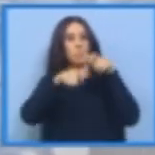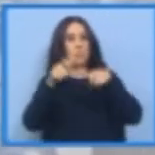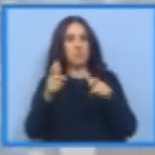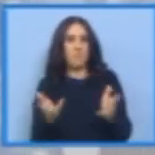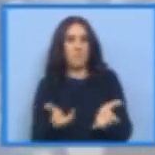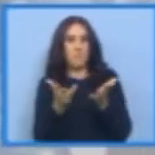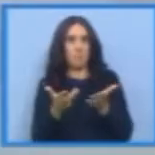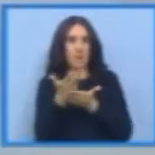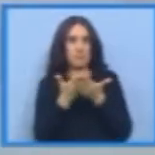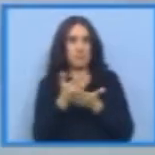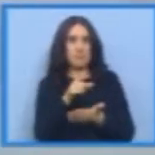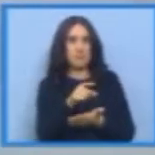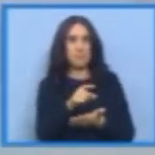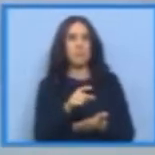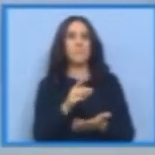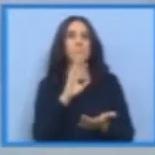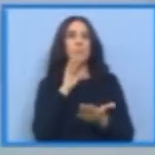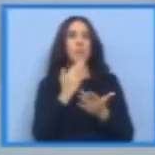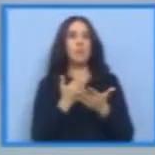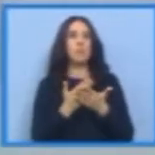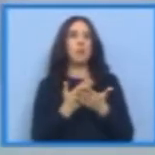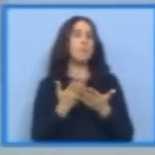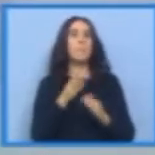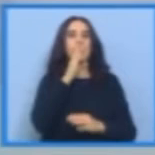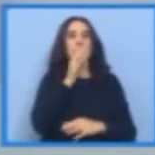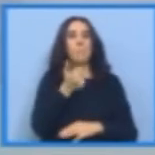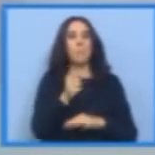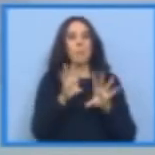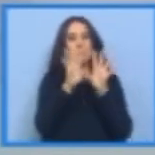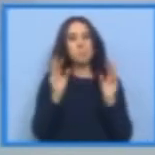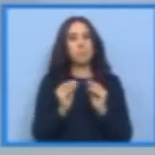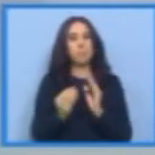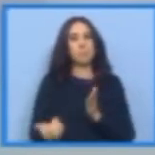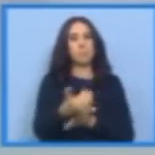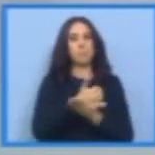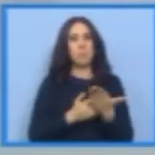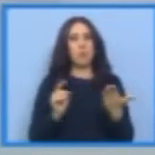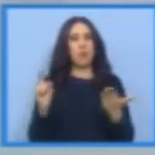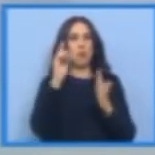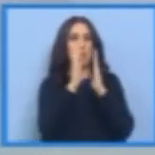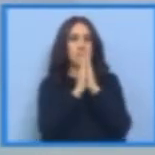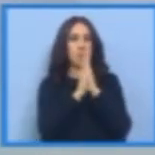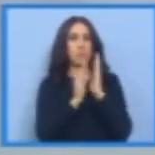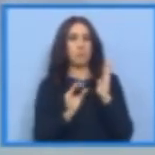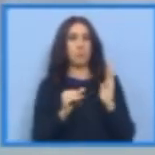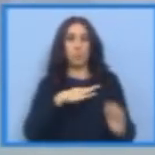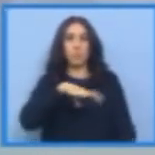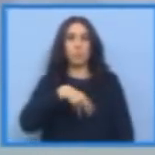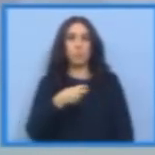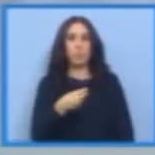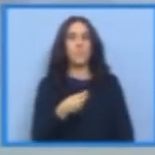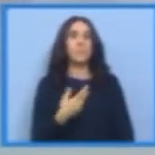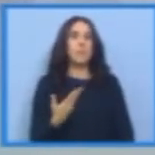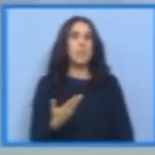sentido, fazendo um apanhado das boas práticas que já existem na Igreja um pouco por todo o mundo